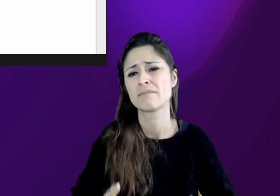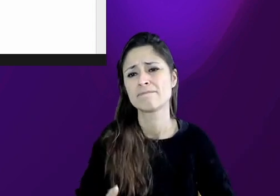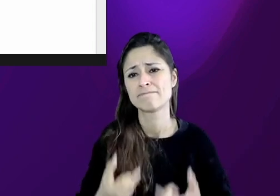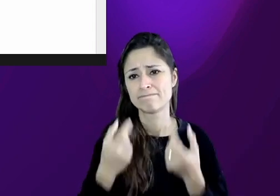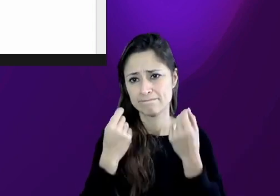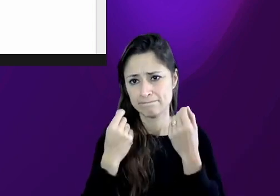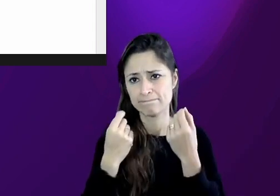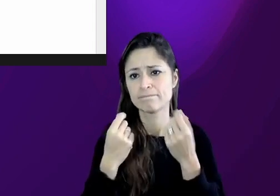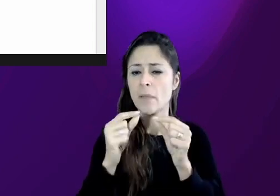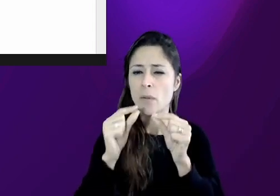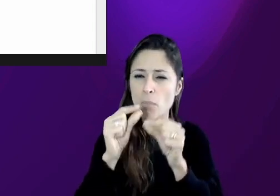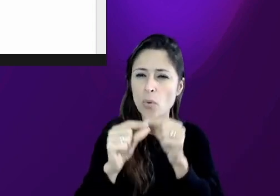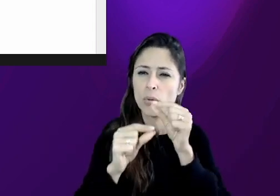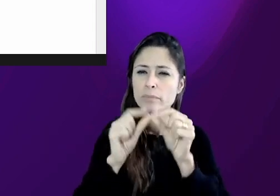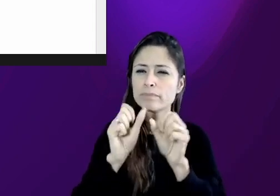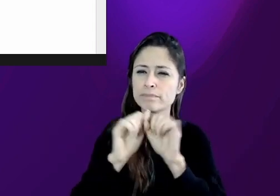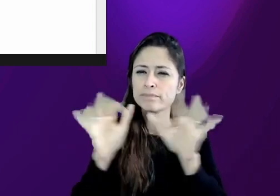micrometástase no